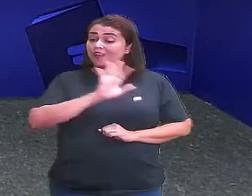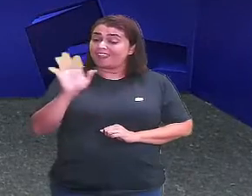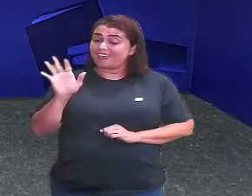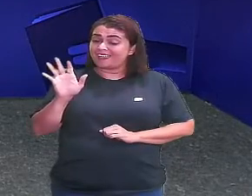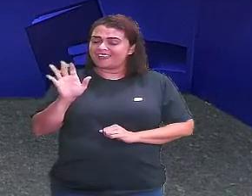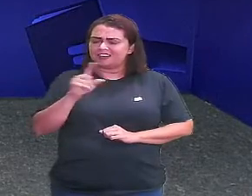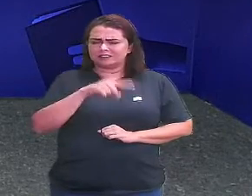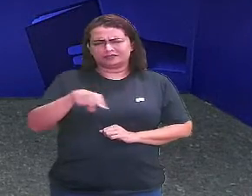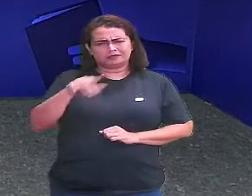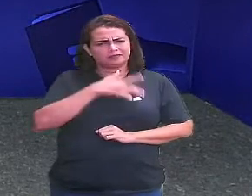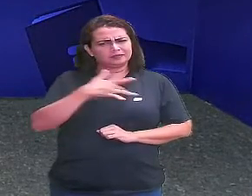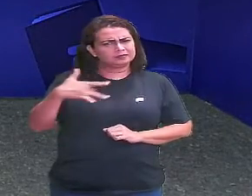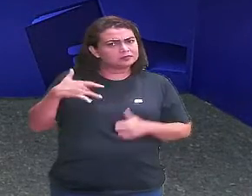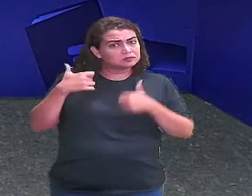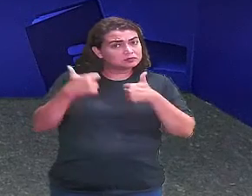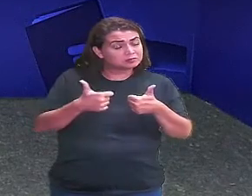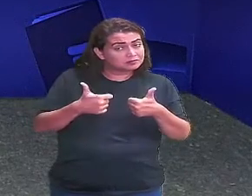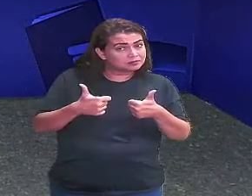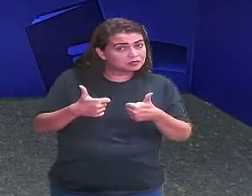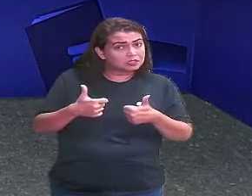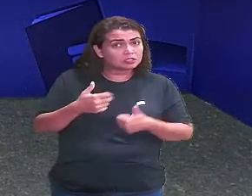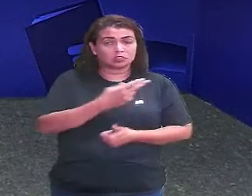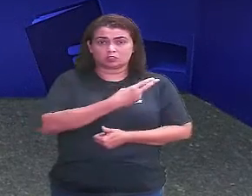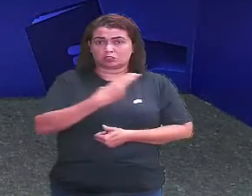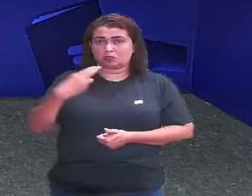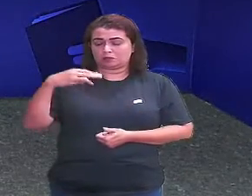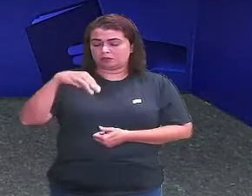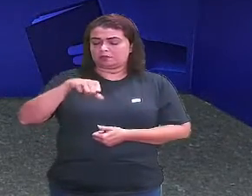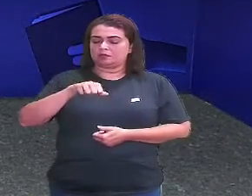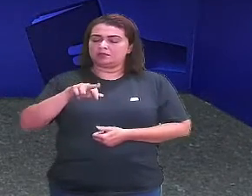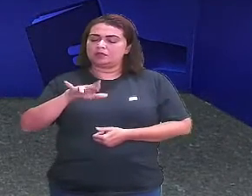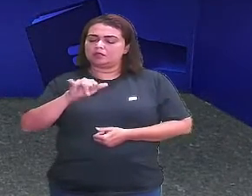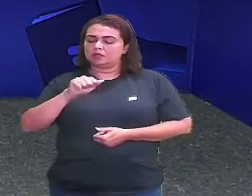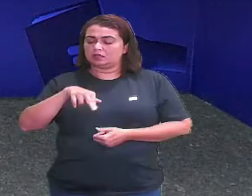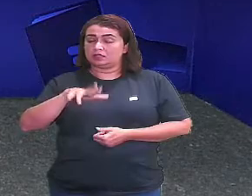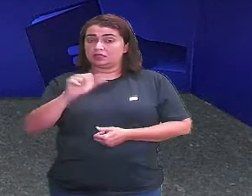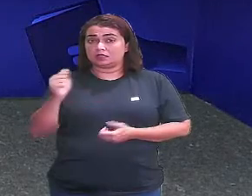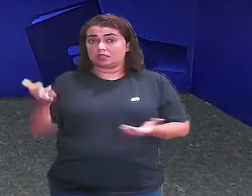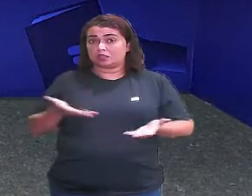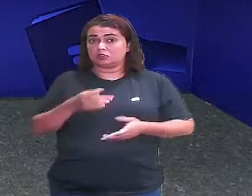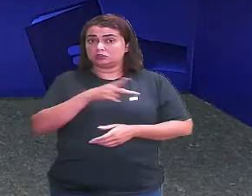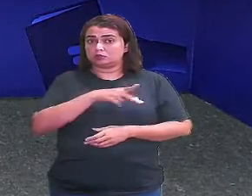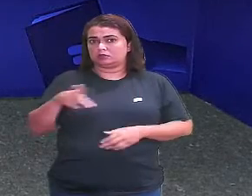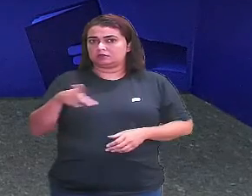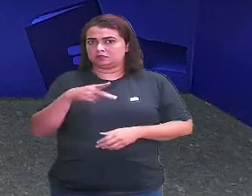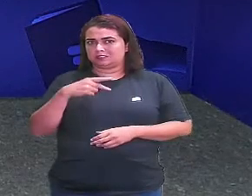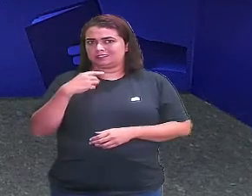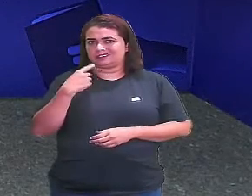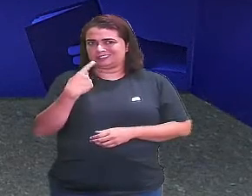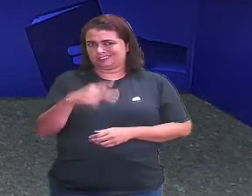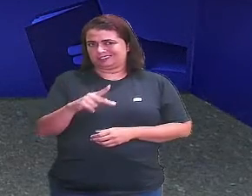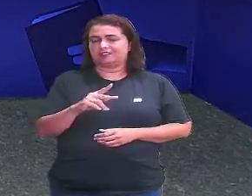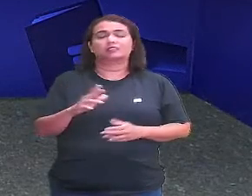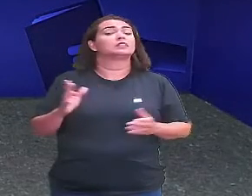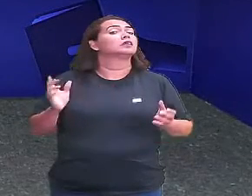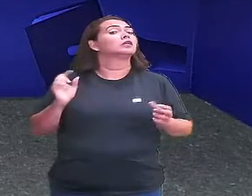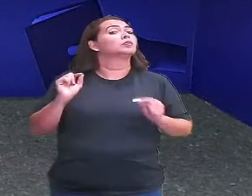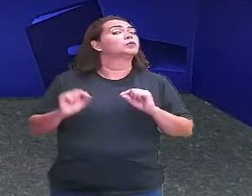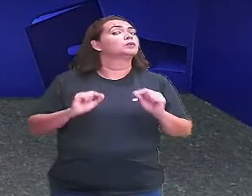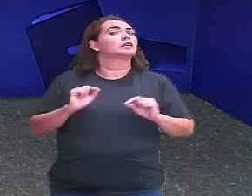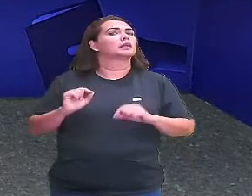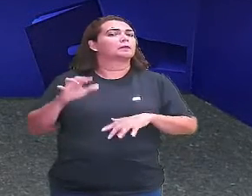amores, tudo bem com vocês? Eu me chamo Mariana e eu vou ser a professora de vocês hoje. A nossa aula de hoje é